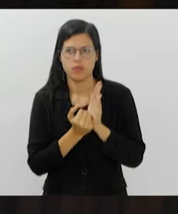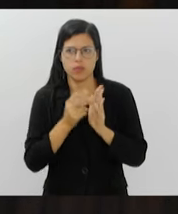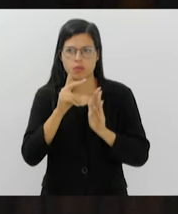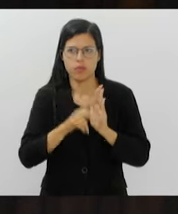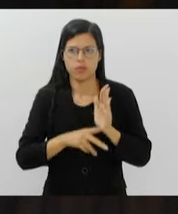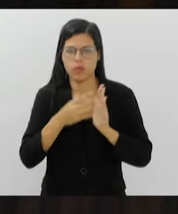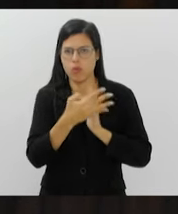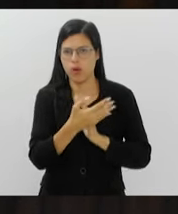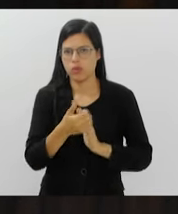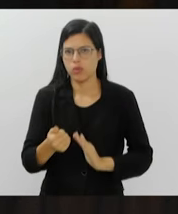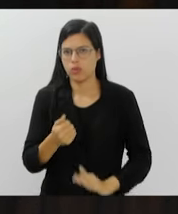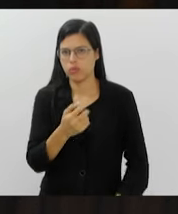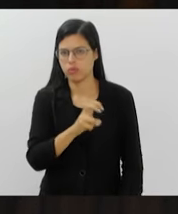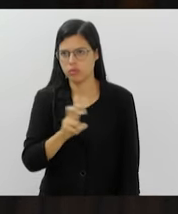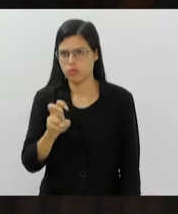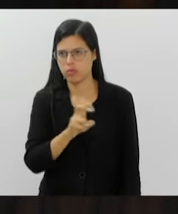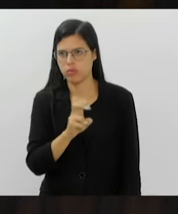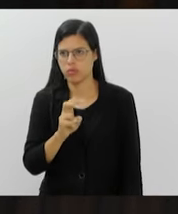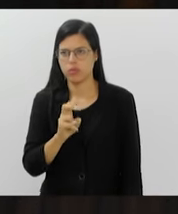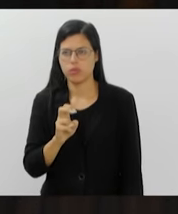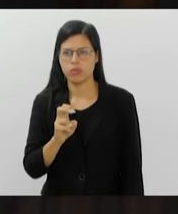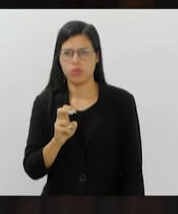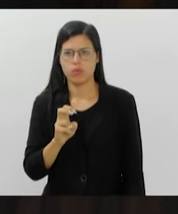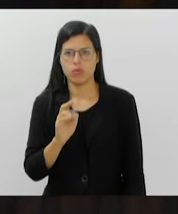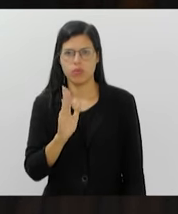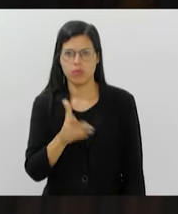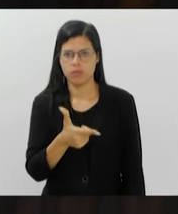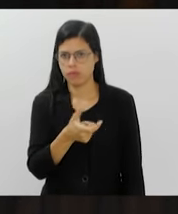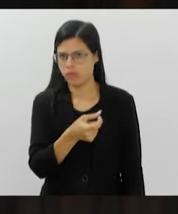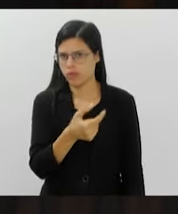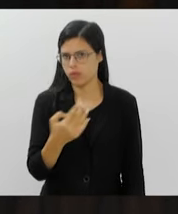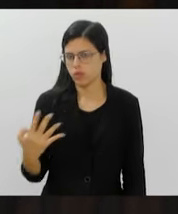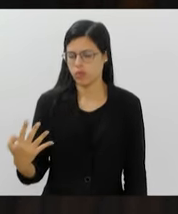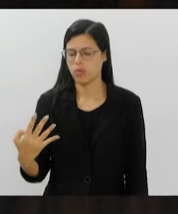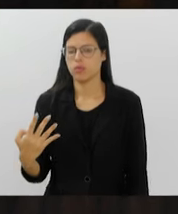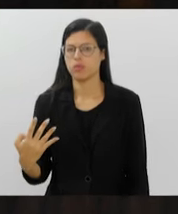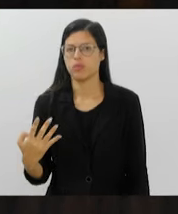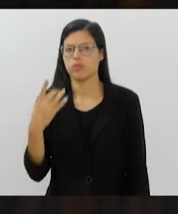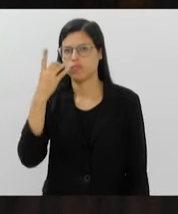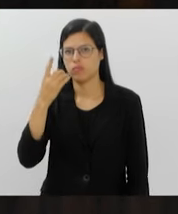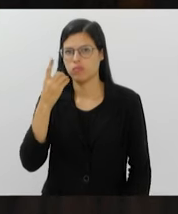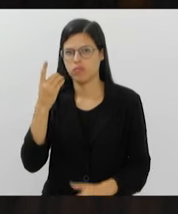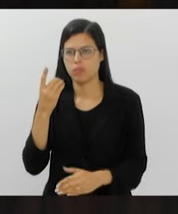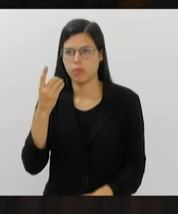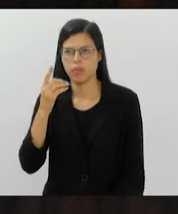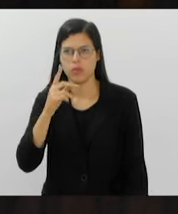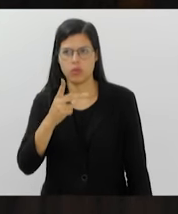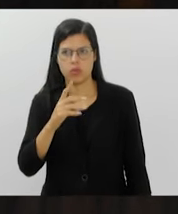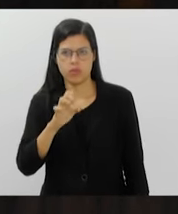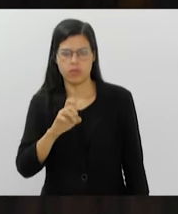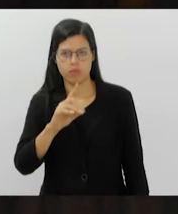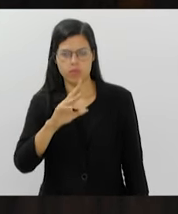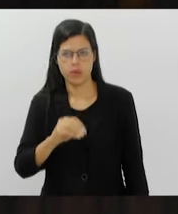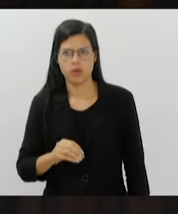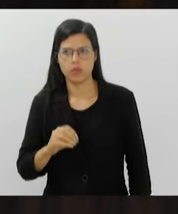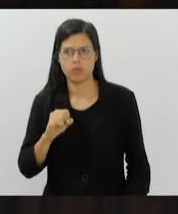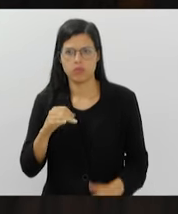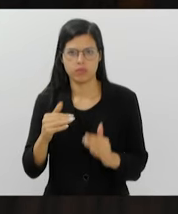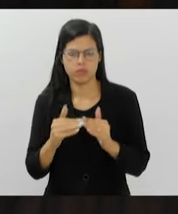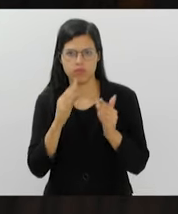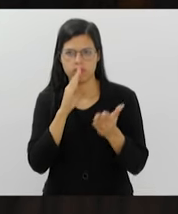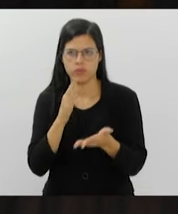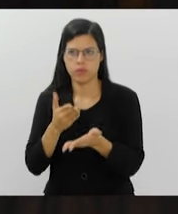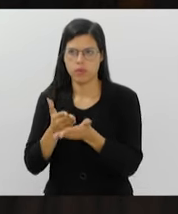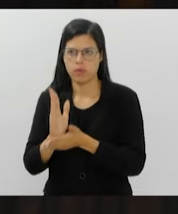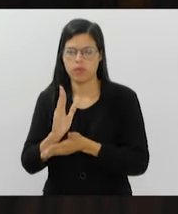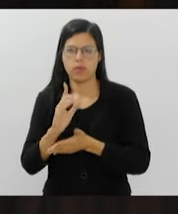Projeto 4155, de 2024, do deputado Pedro Ricardo. Senhores que aprovam, permaneçam como estão.